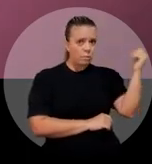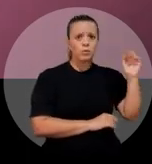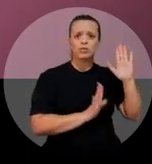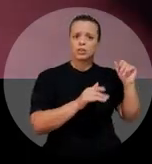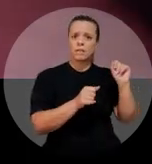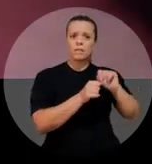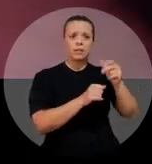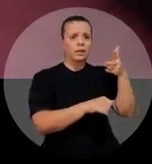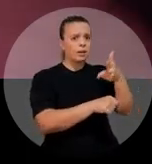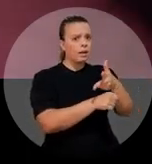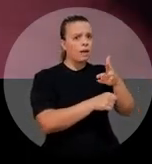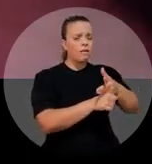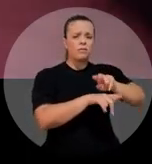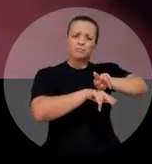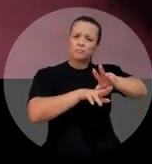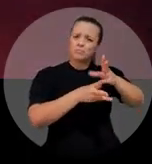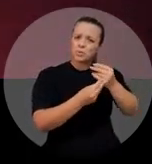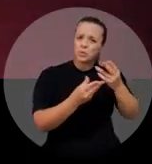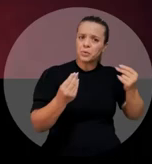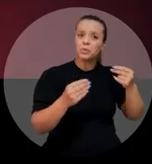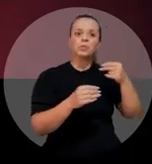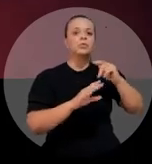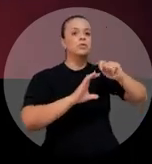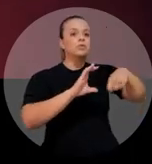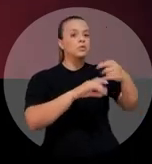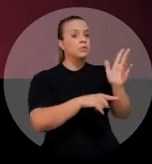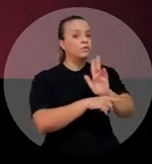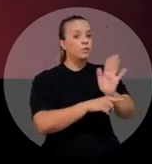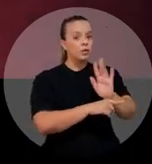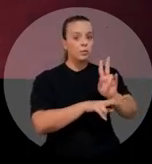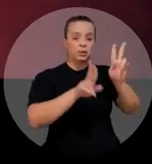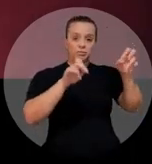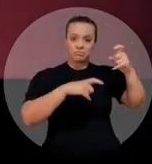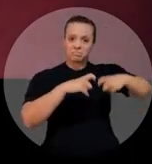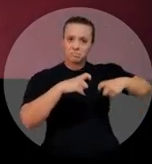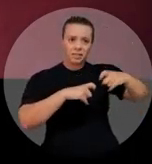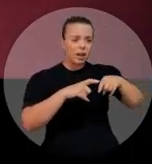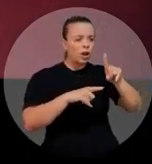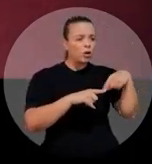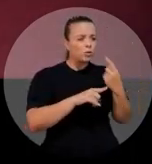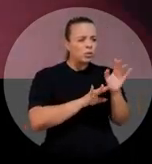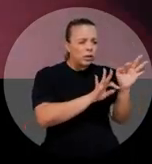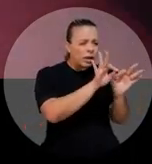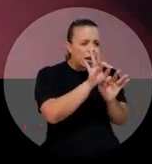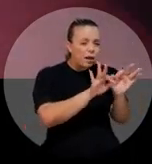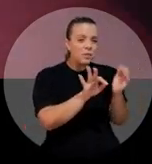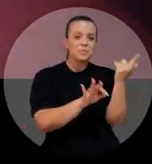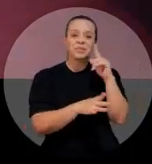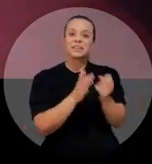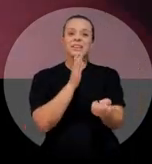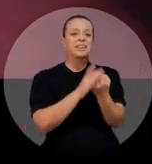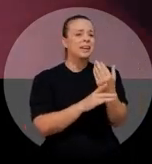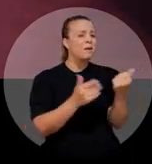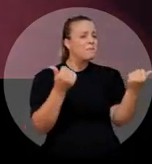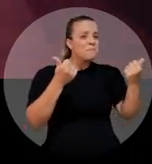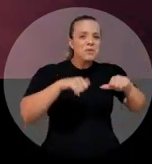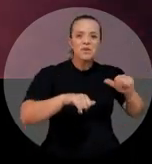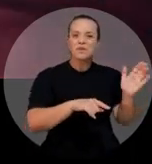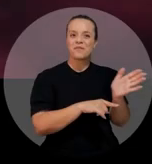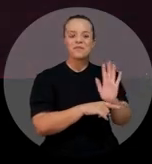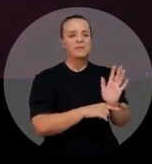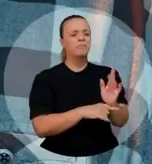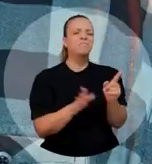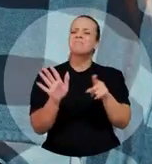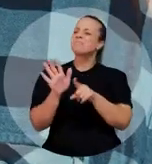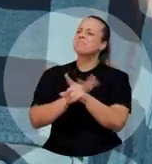70 filmes de pornochanchada na década de 70. Tudo alinhando ali pra gente fazer um dos piores filmes que já existiram na história.